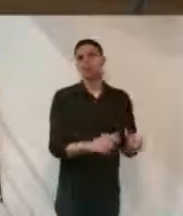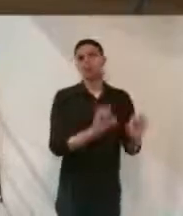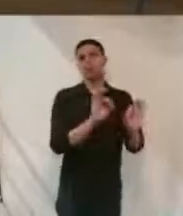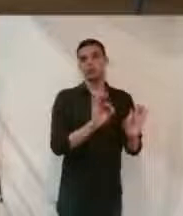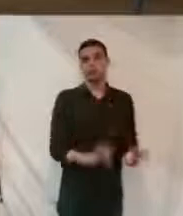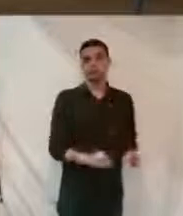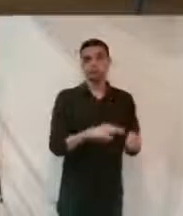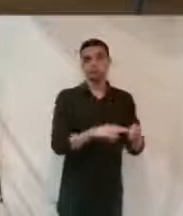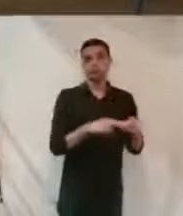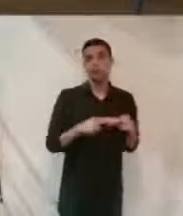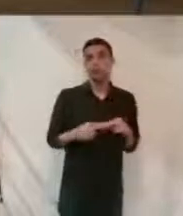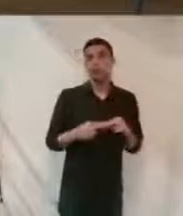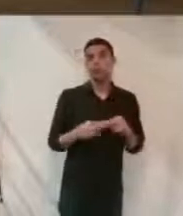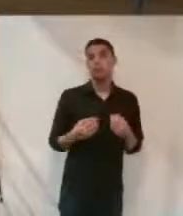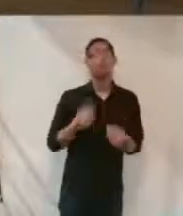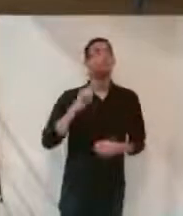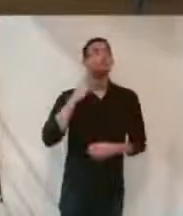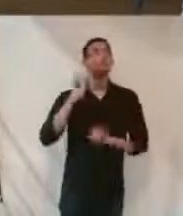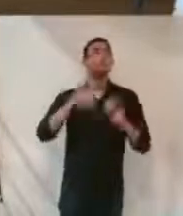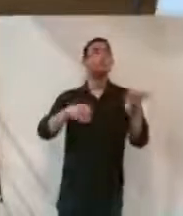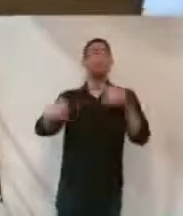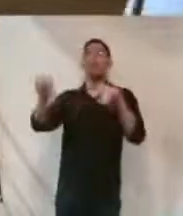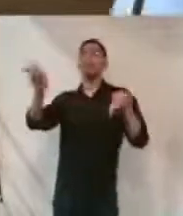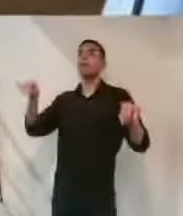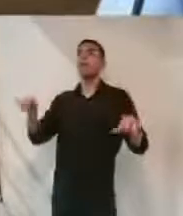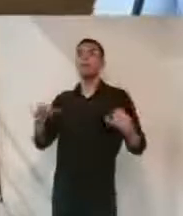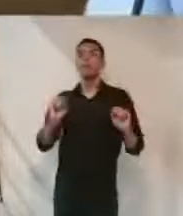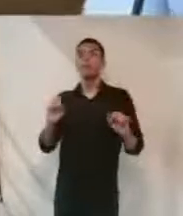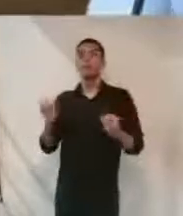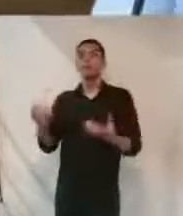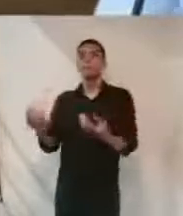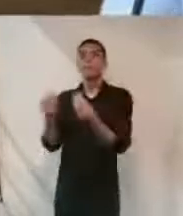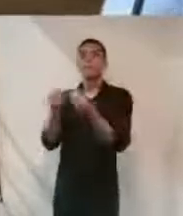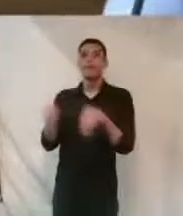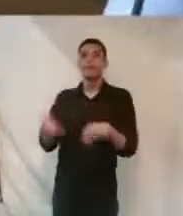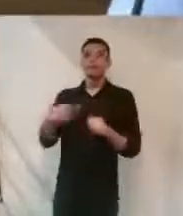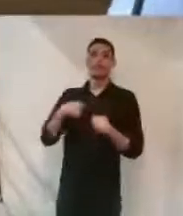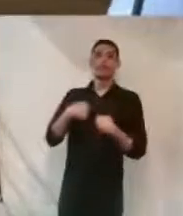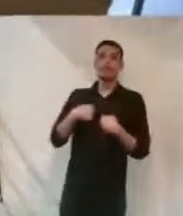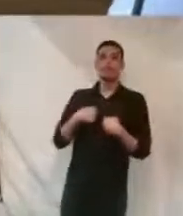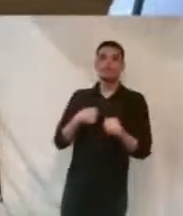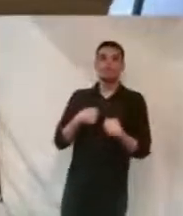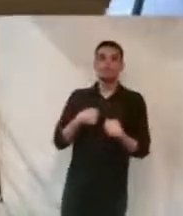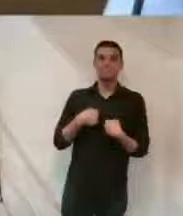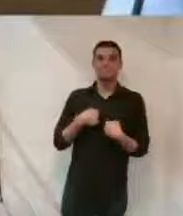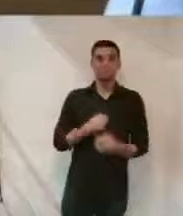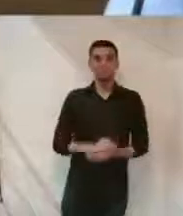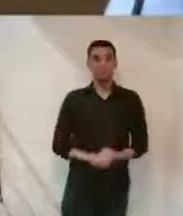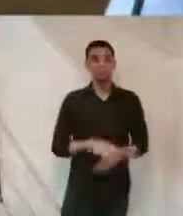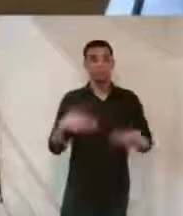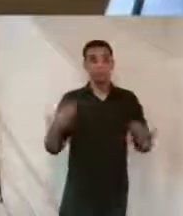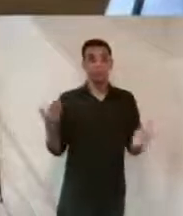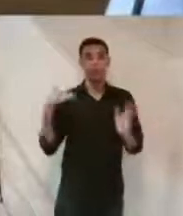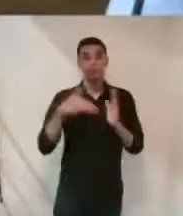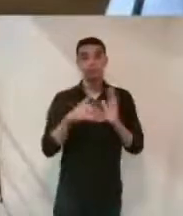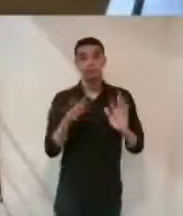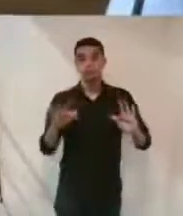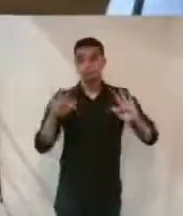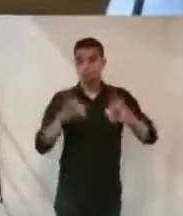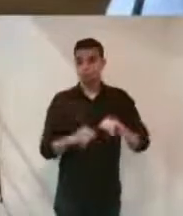da nossa terra, desse planeta, como dizem, a única opção, nós não temos plano B. Então, finalizando aqui, eu queria dizer que, se não